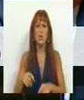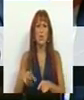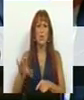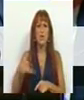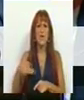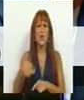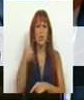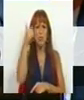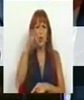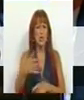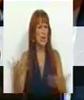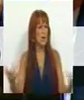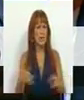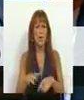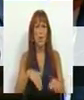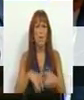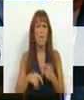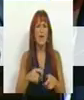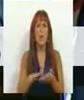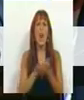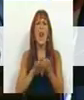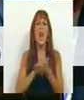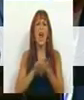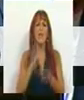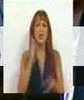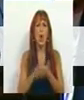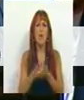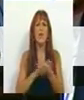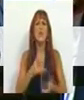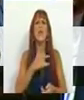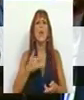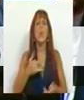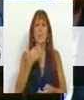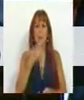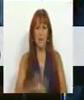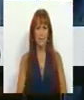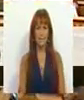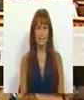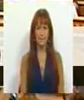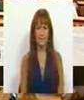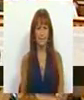Como diz o CDS, o Bloco de Esquerda, afinal, não passa de uma lavandaria, mas é uma lavandaria na saúde. Muito obrigado.